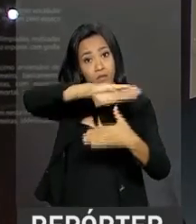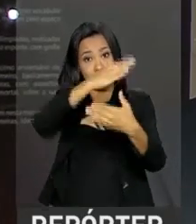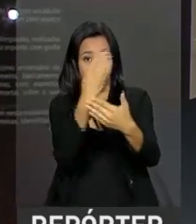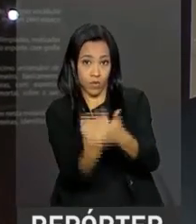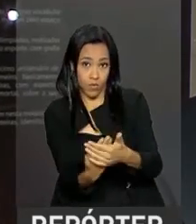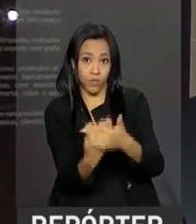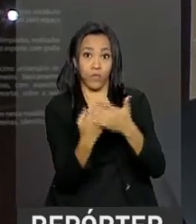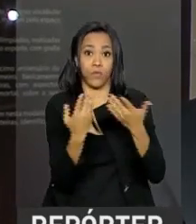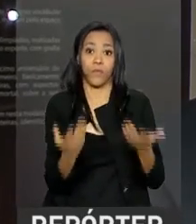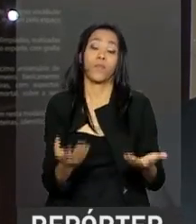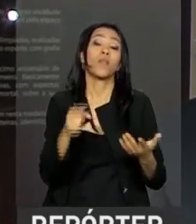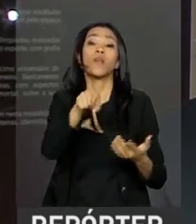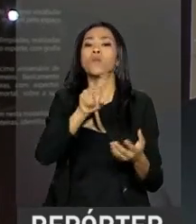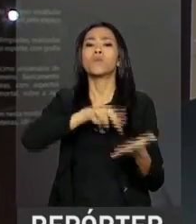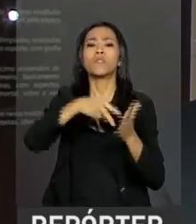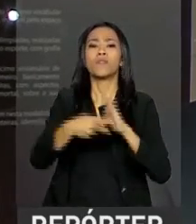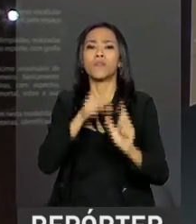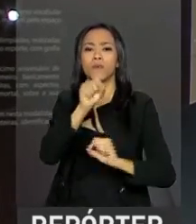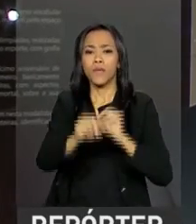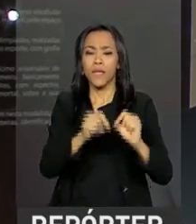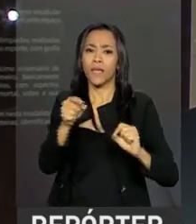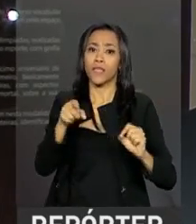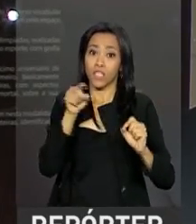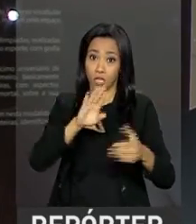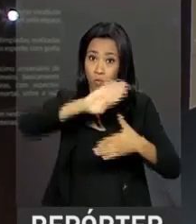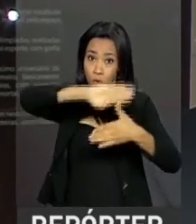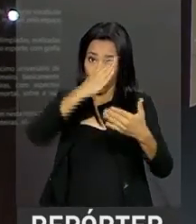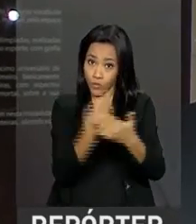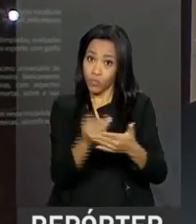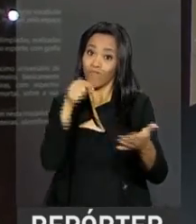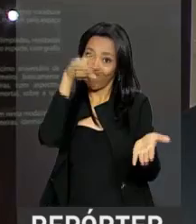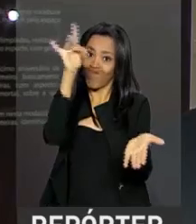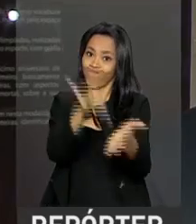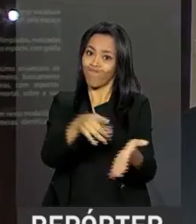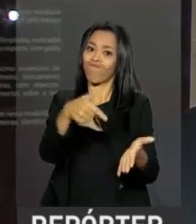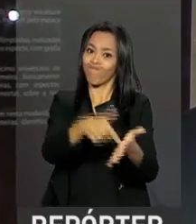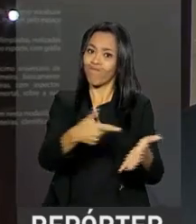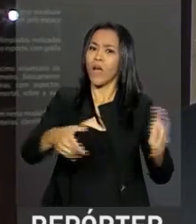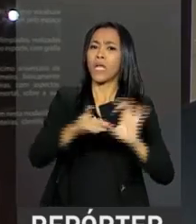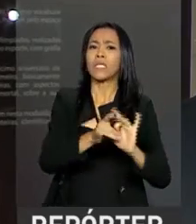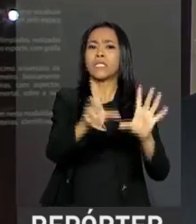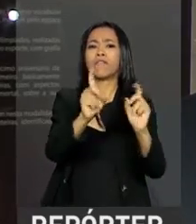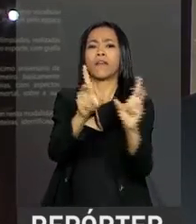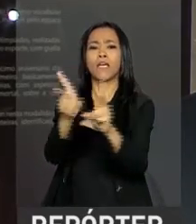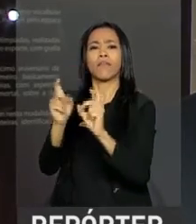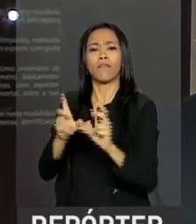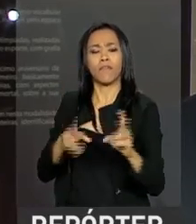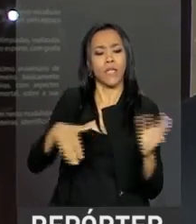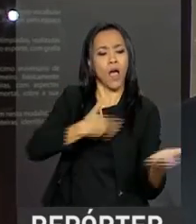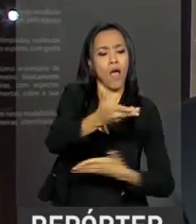do Mercosul, no sentido de fazer do Mercosul realmente uma área de livre comércio,